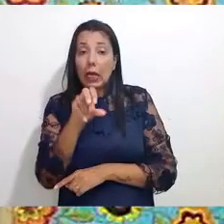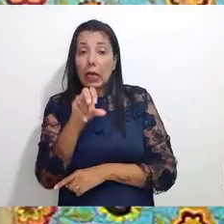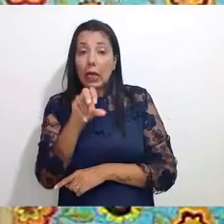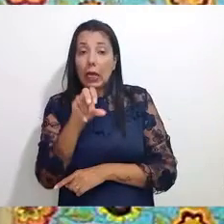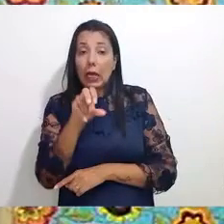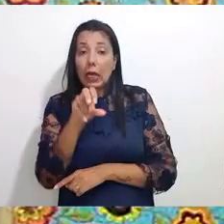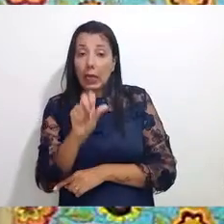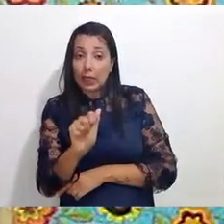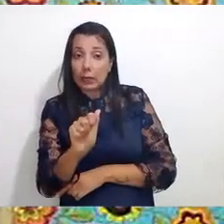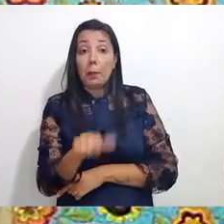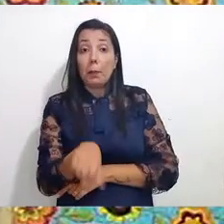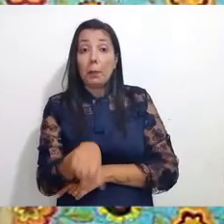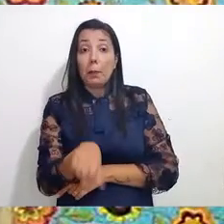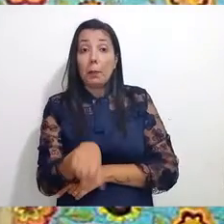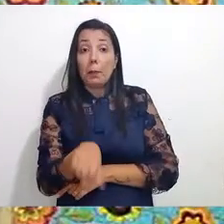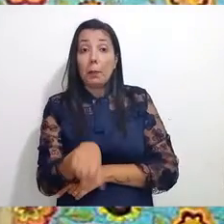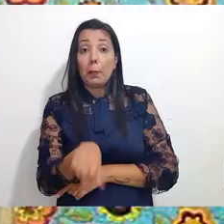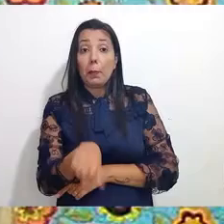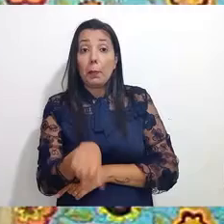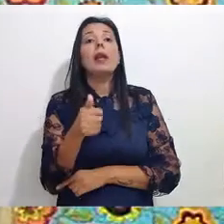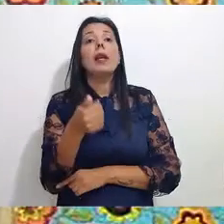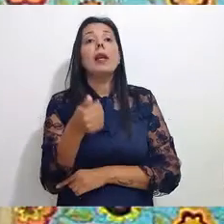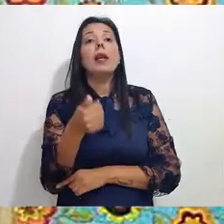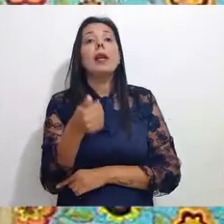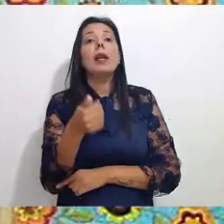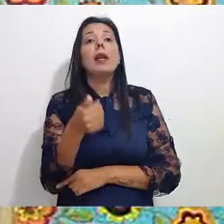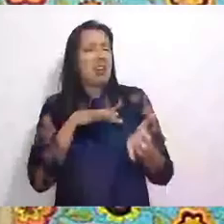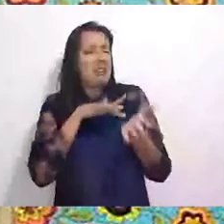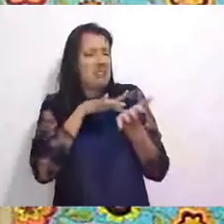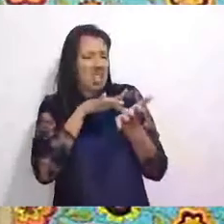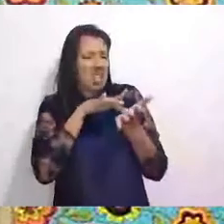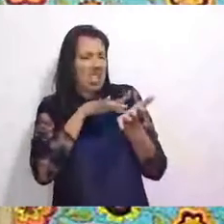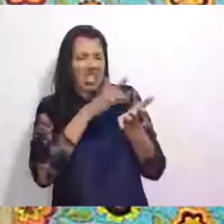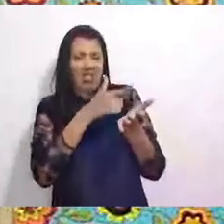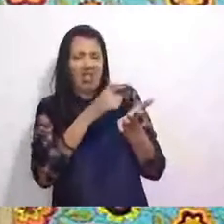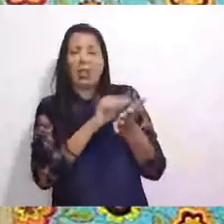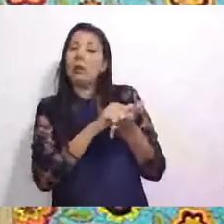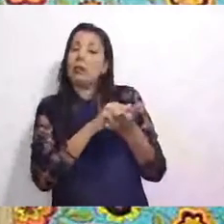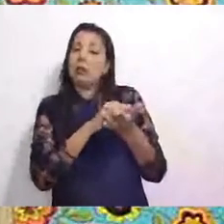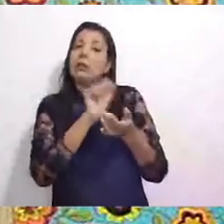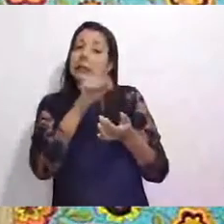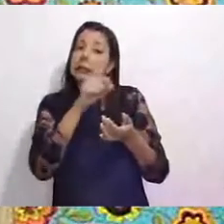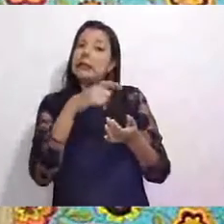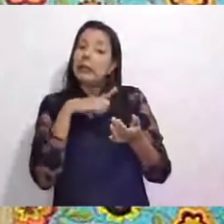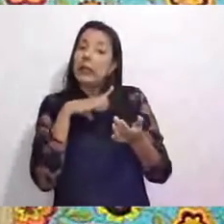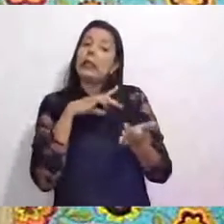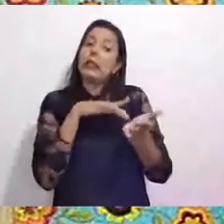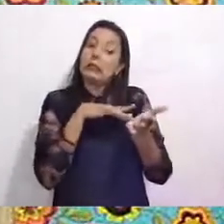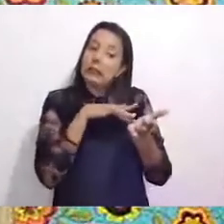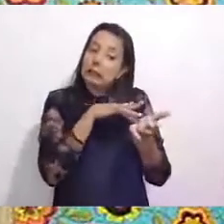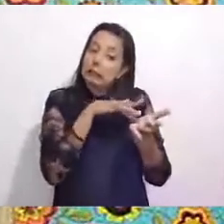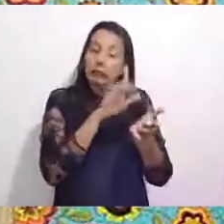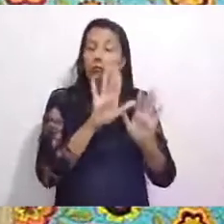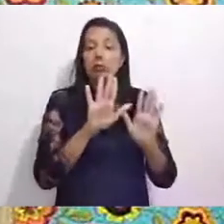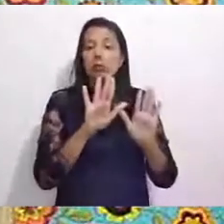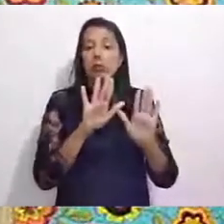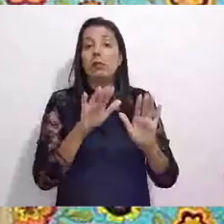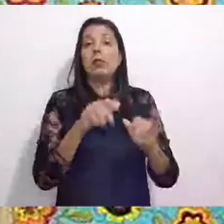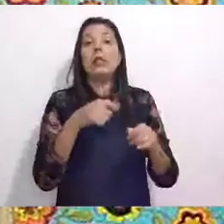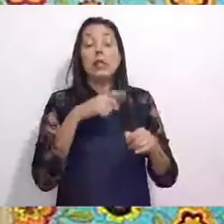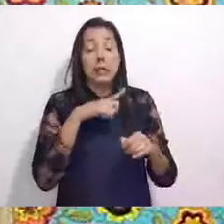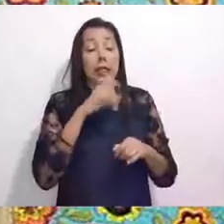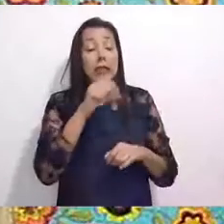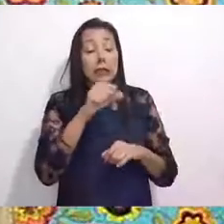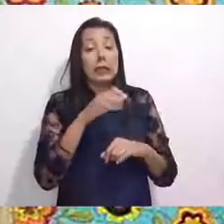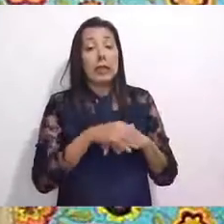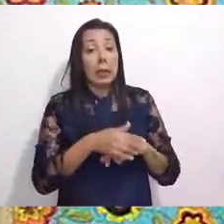não fingir que essa violência não existe, porque ela existe, né? Então a gente precisa, a primeira coisa é aceitar que